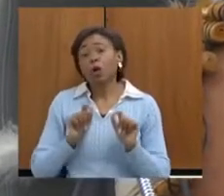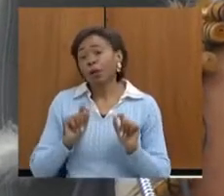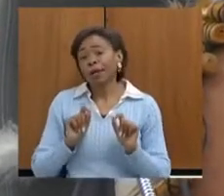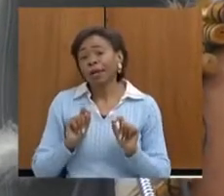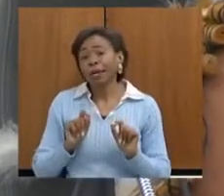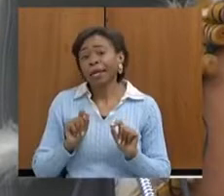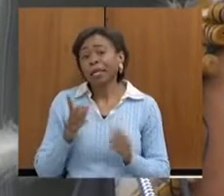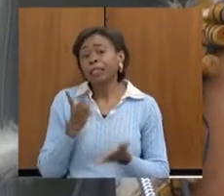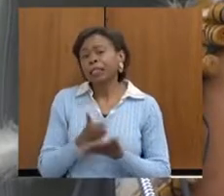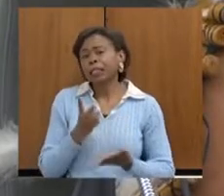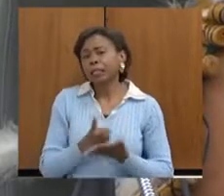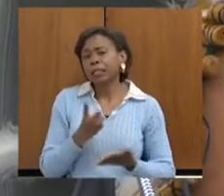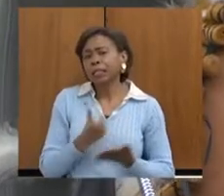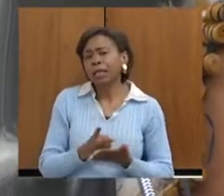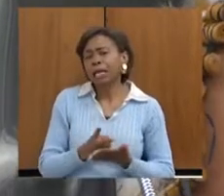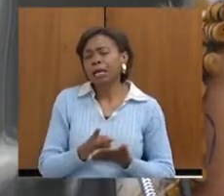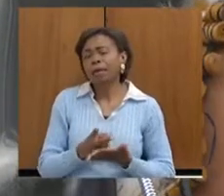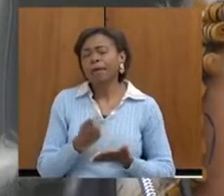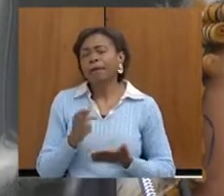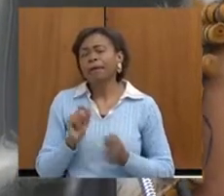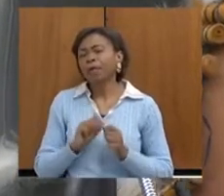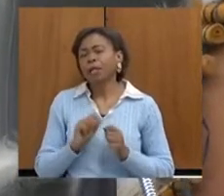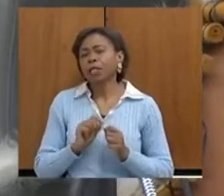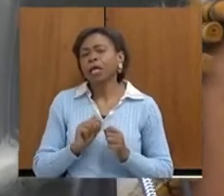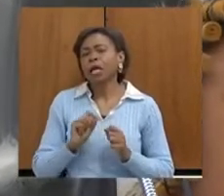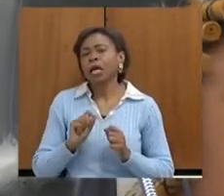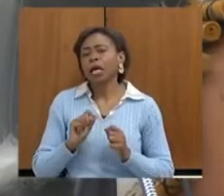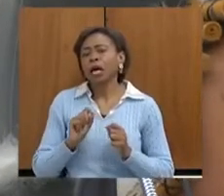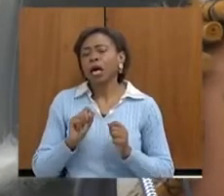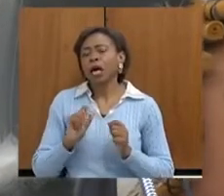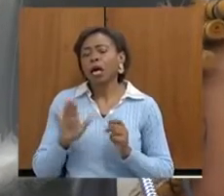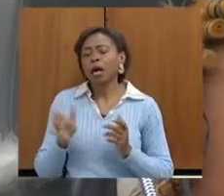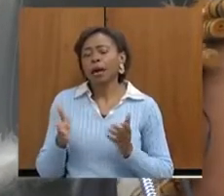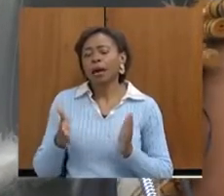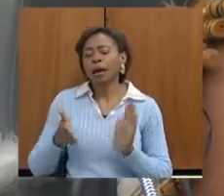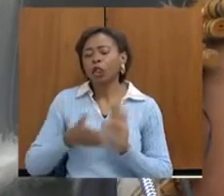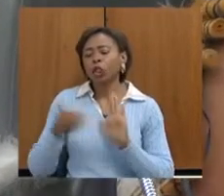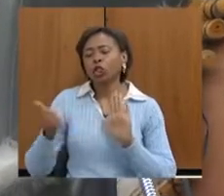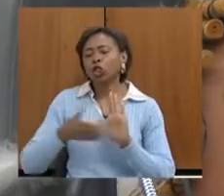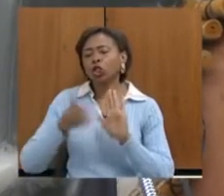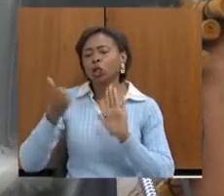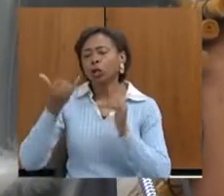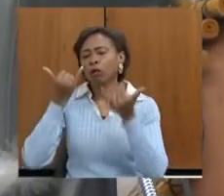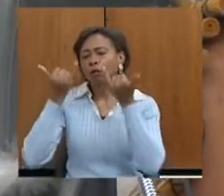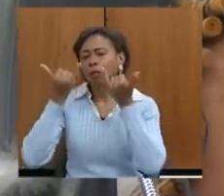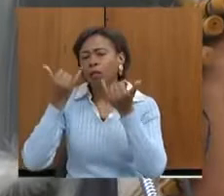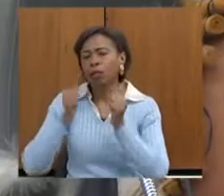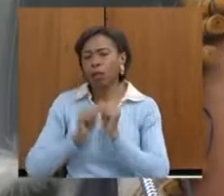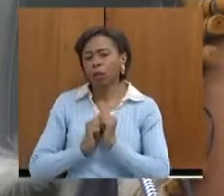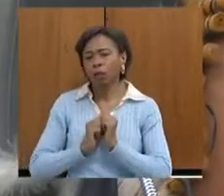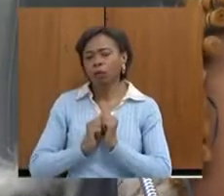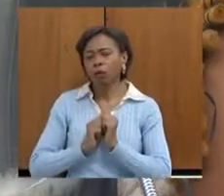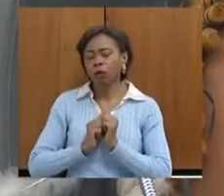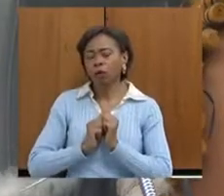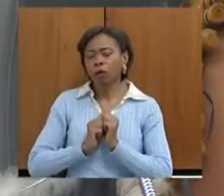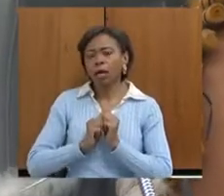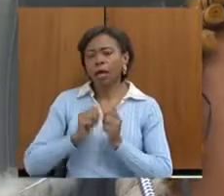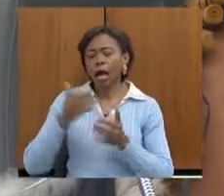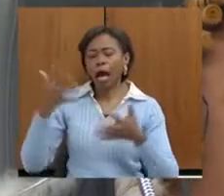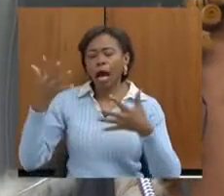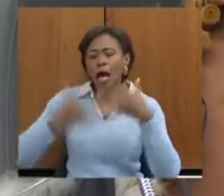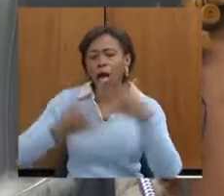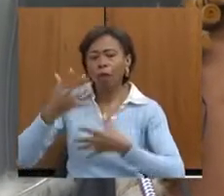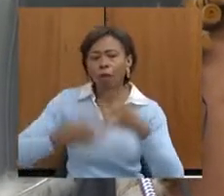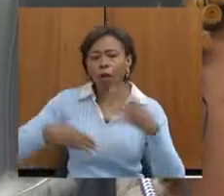sistemático de desarticulação de desinformação de desmobilização do mab mas de todas as